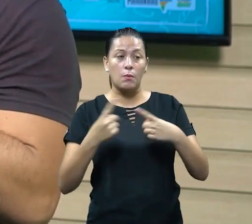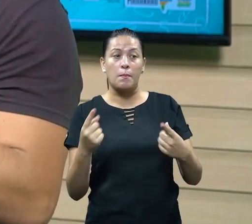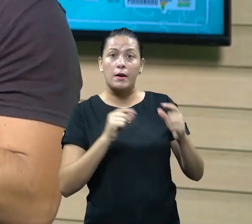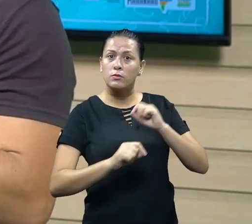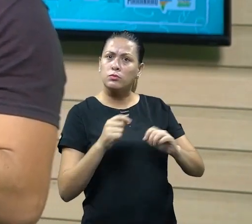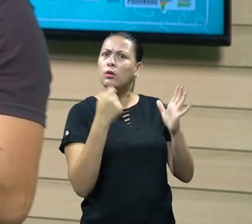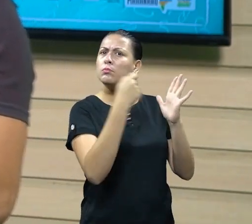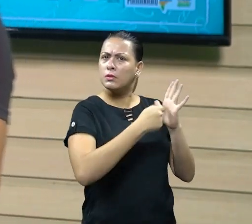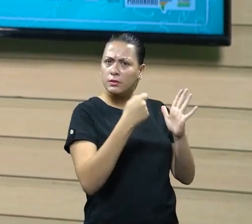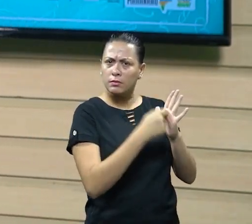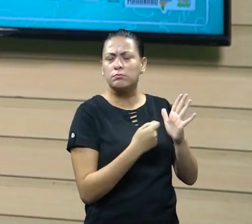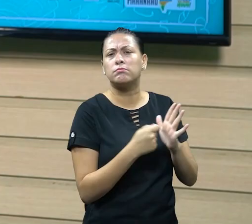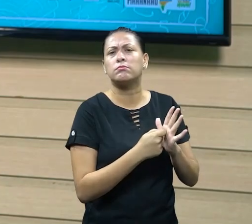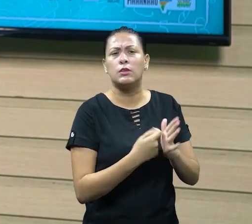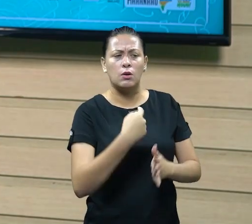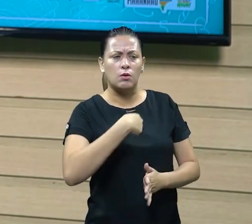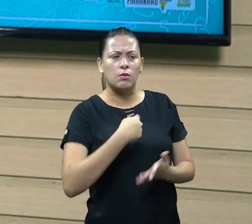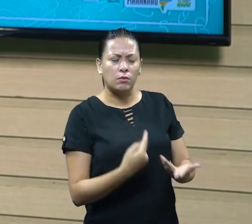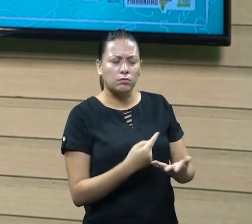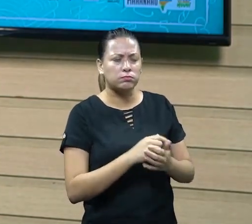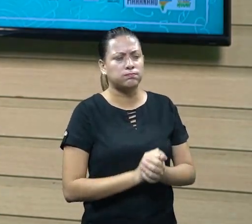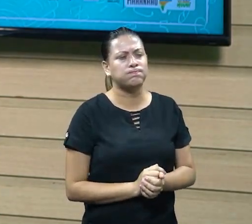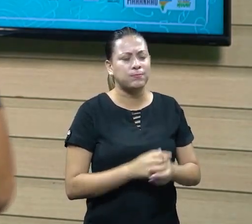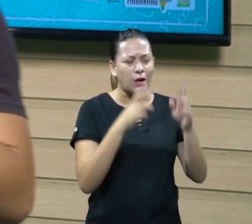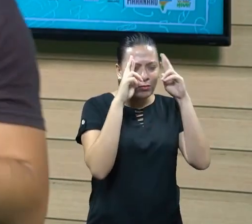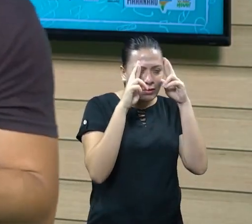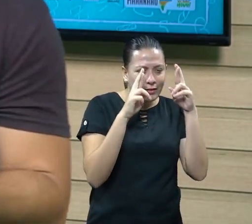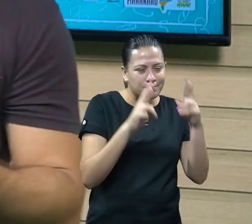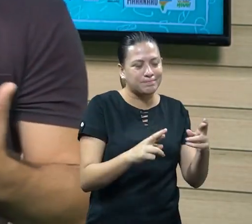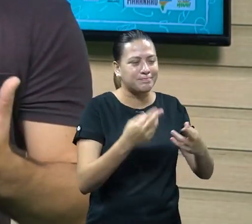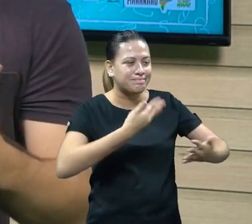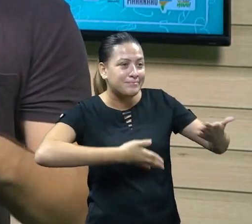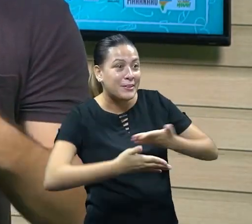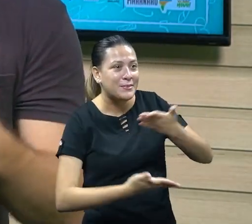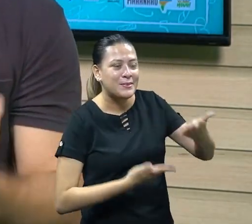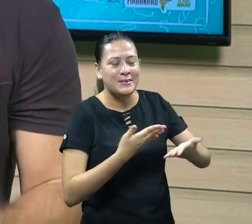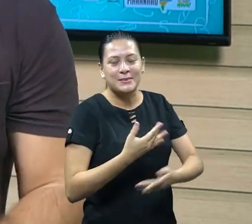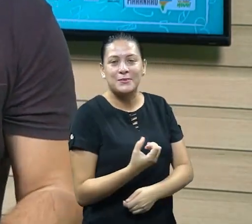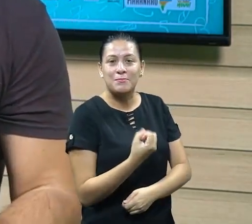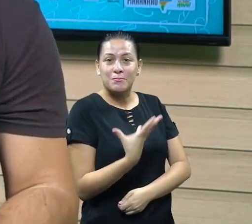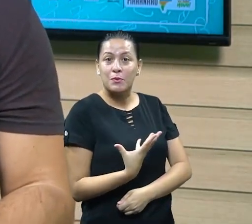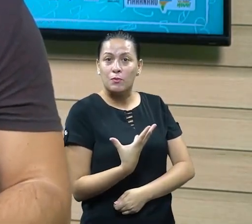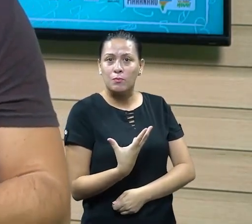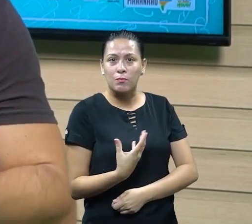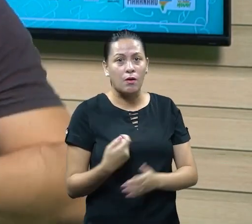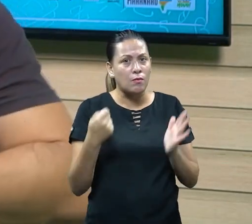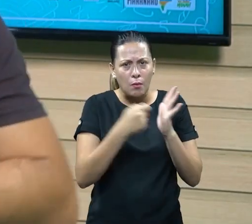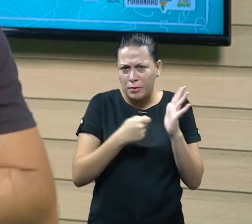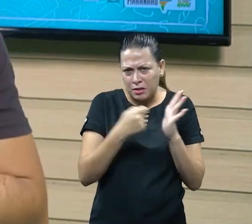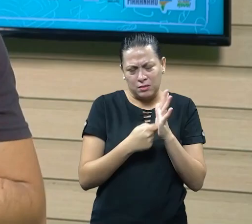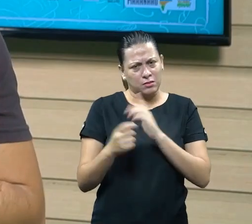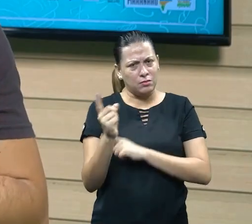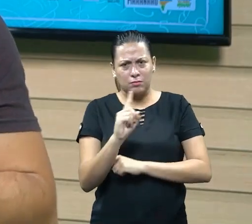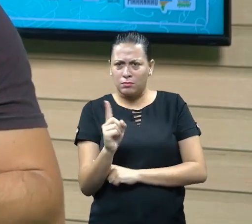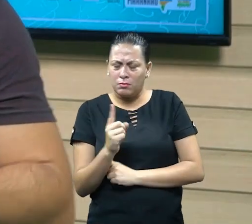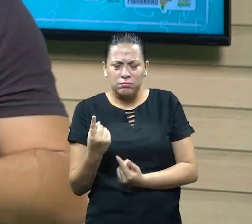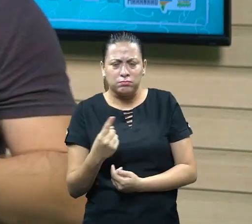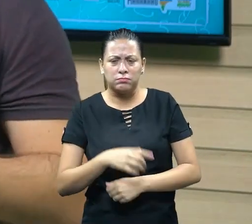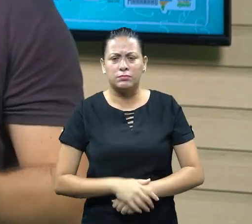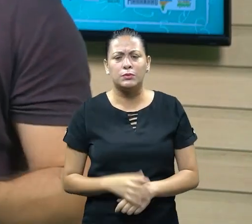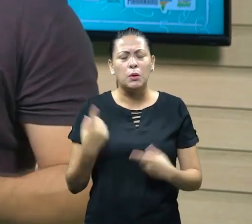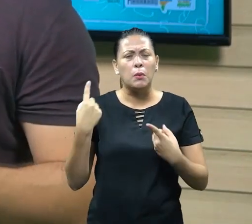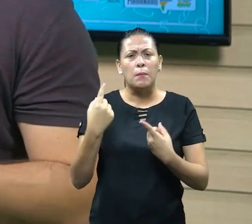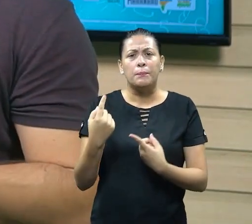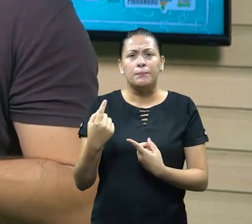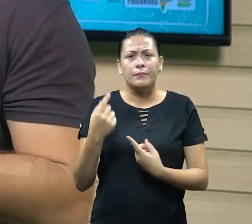trato bem o meu cliente, com respeito, com simpatia, eu não estou fazendo nada de outro mundo, é minha obrigação. Muita gente já me indagou, professor, por que